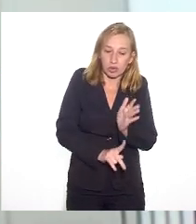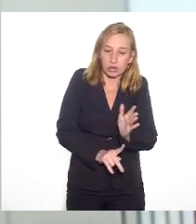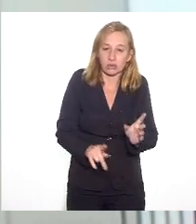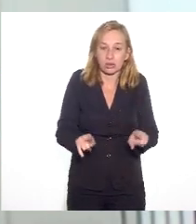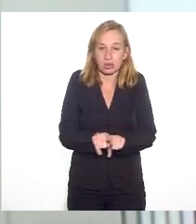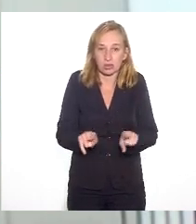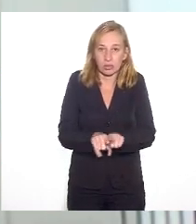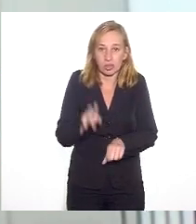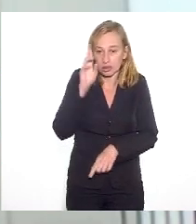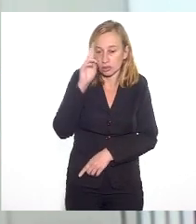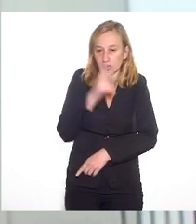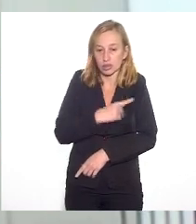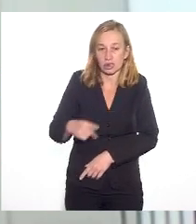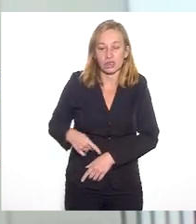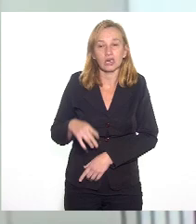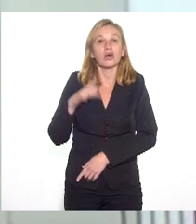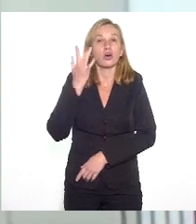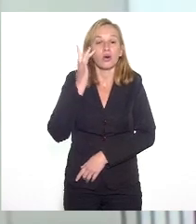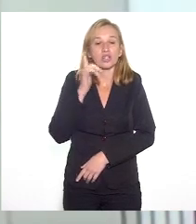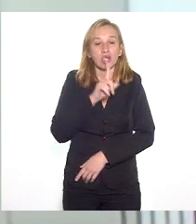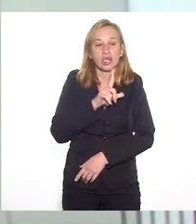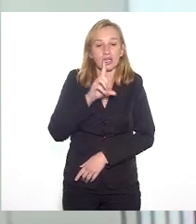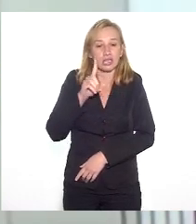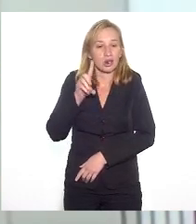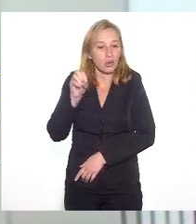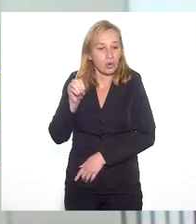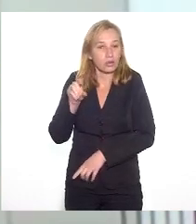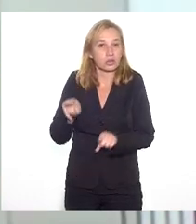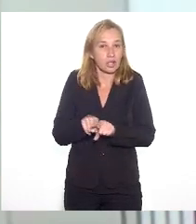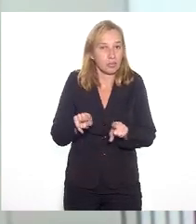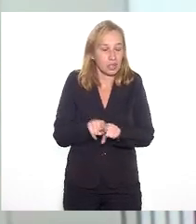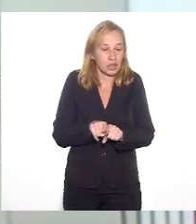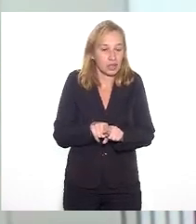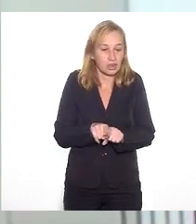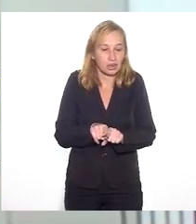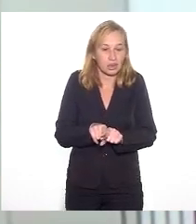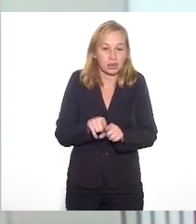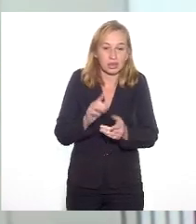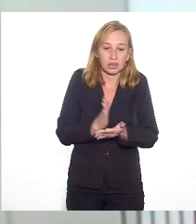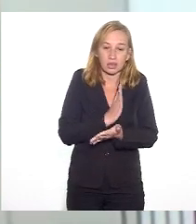disso, eu acho que a LDO também, né, tem